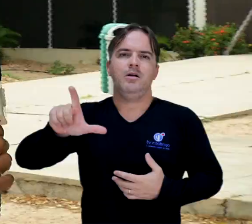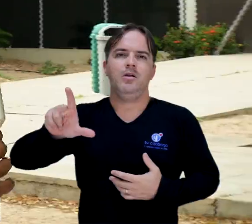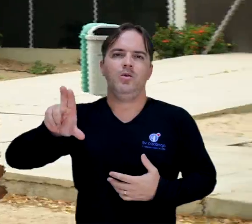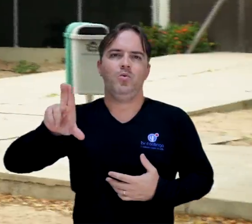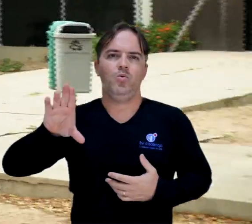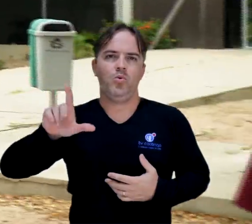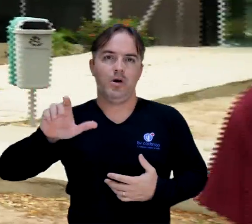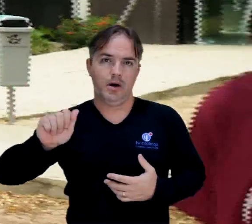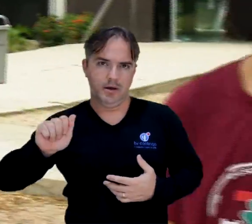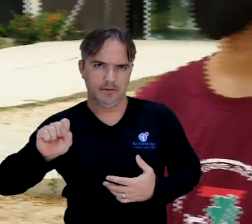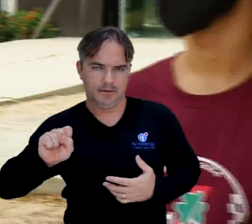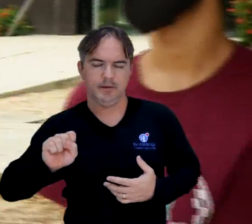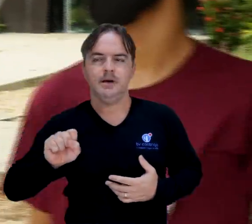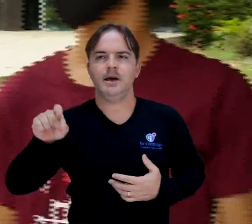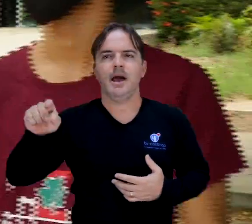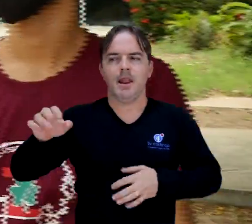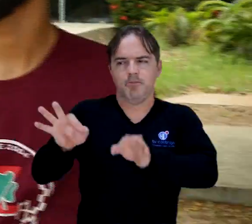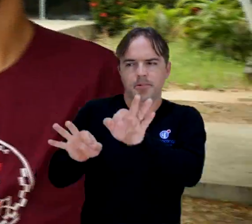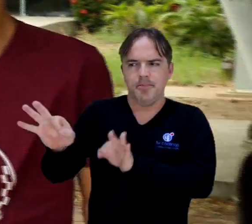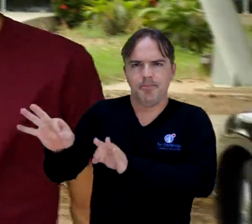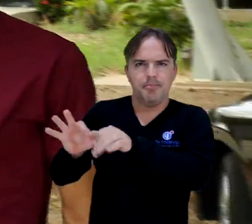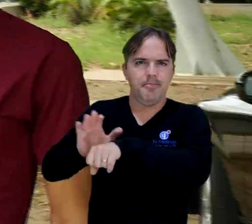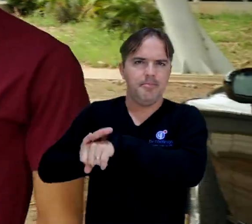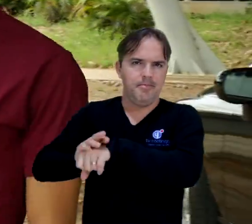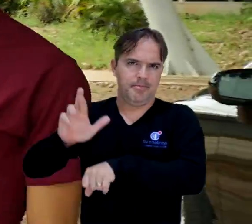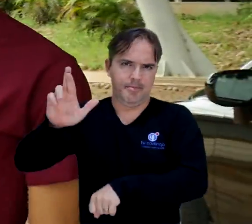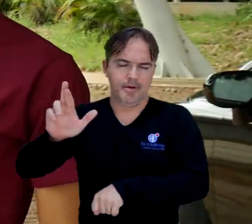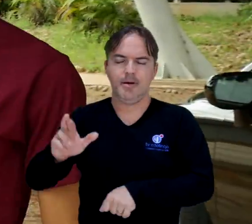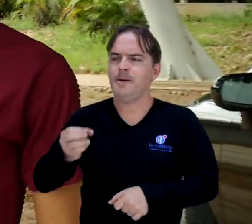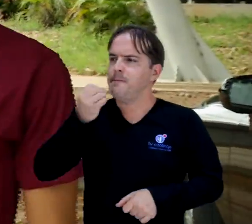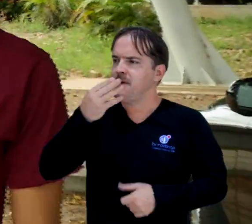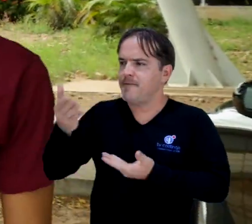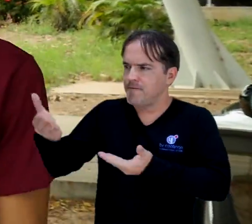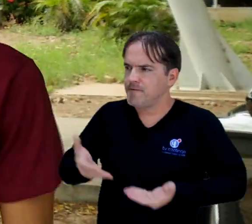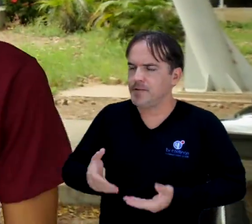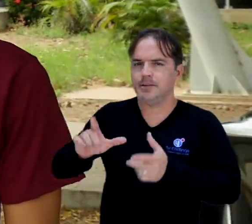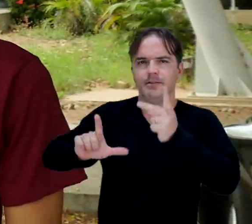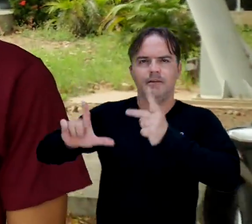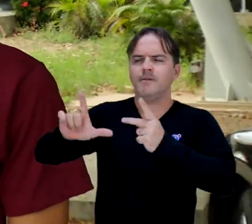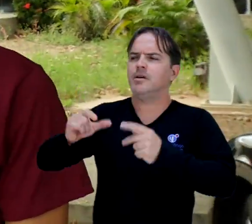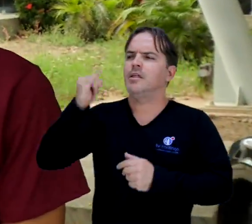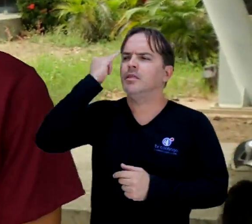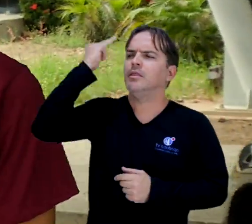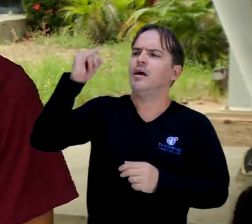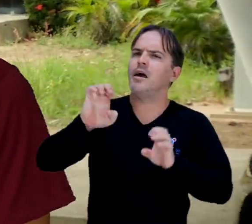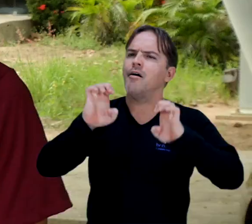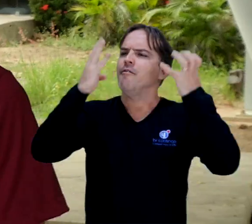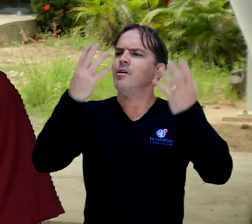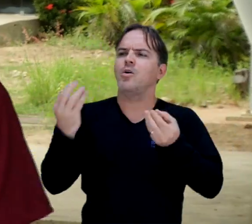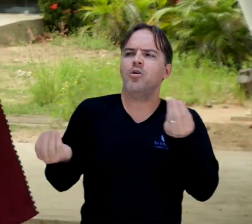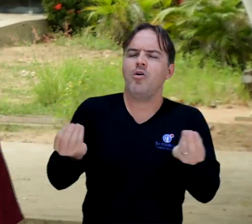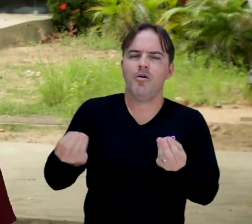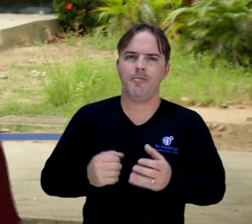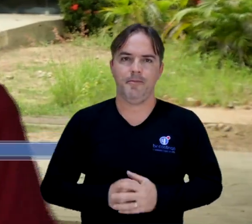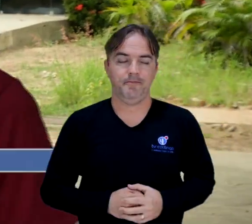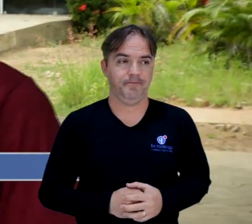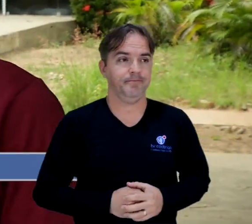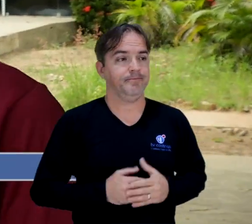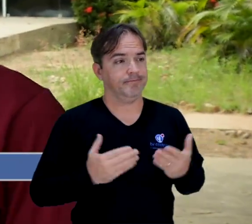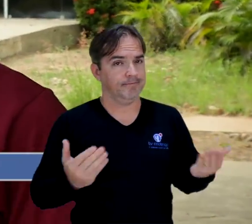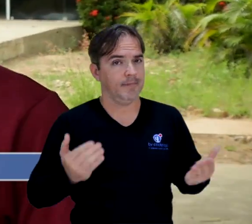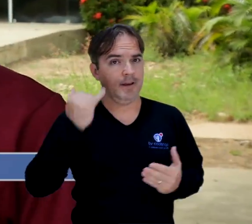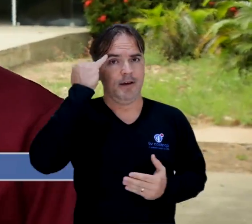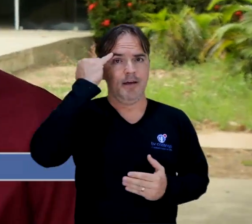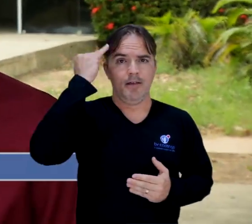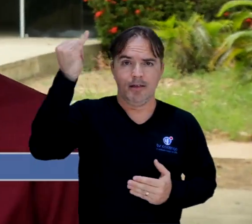é o Lucas Moura, um dos organizadores. Lucas, seja bem-vindo à TV Caatinga. Como surgiu a ideia de produzir esse evento? Então, a ideia